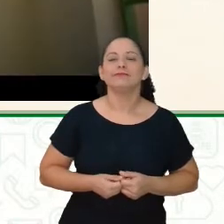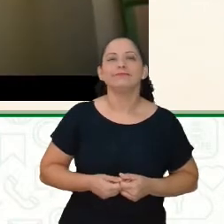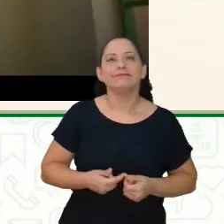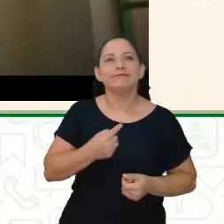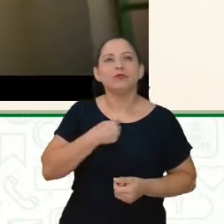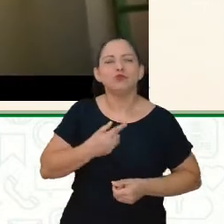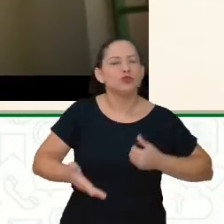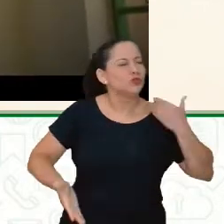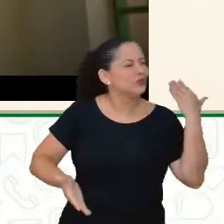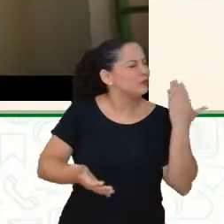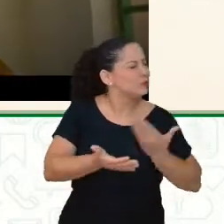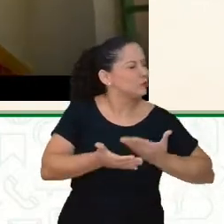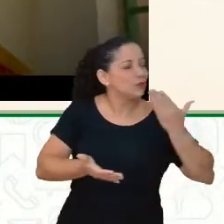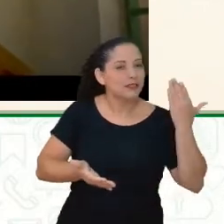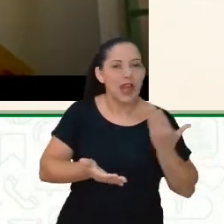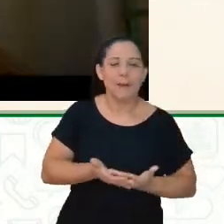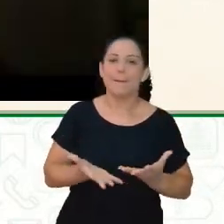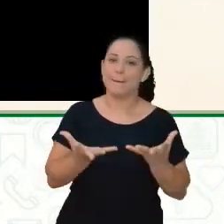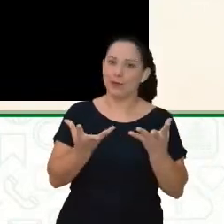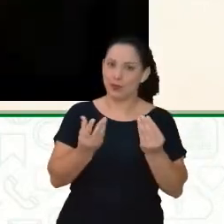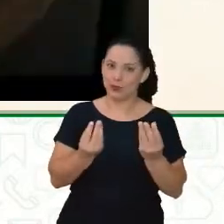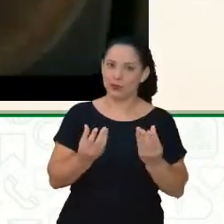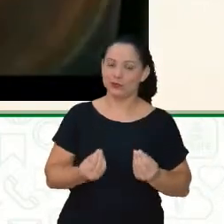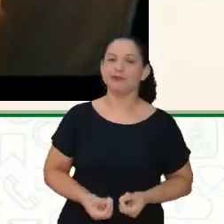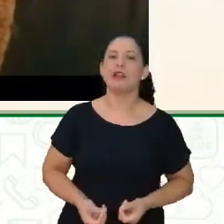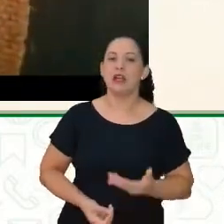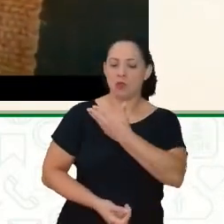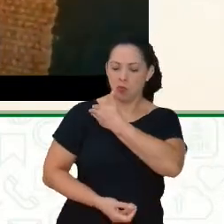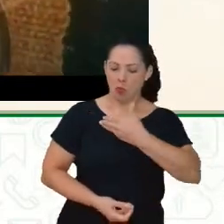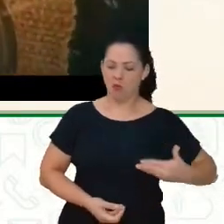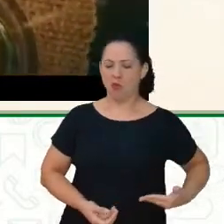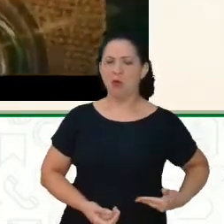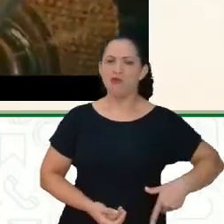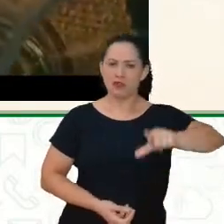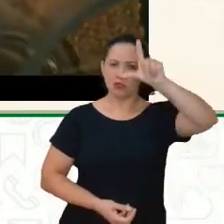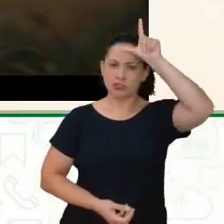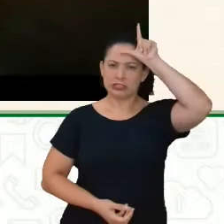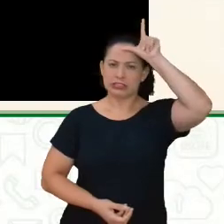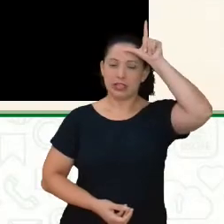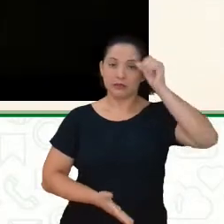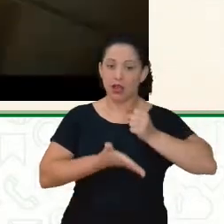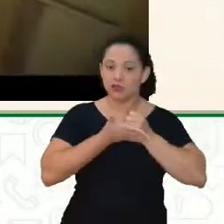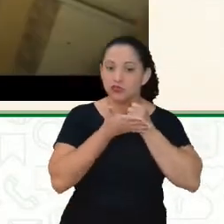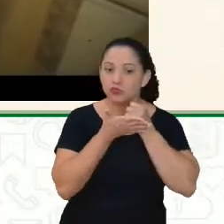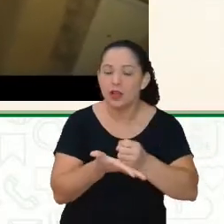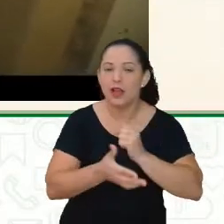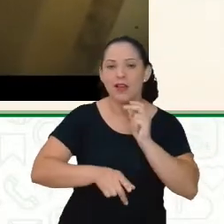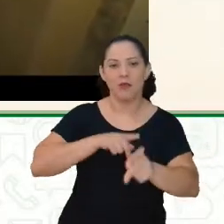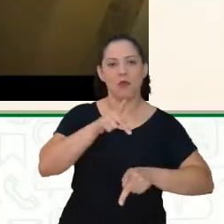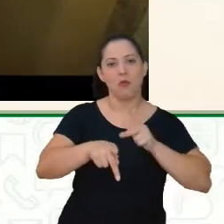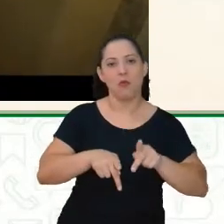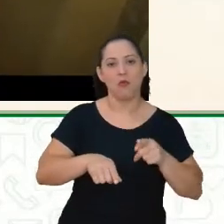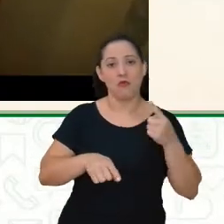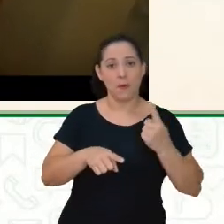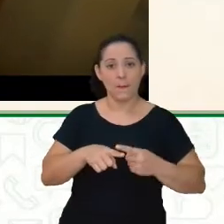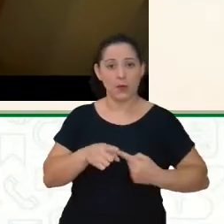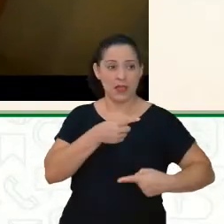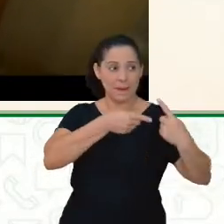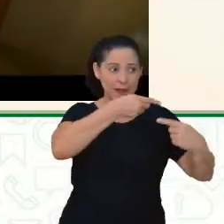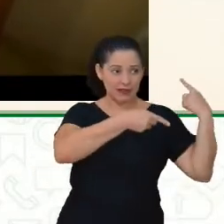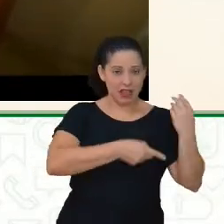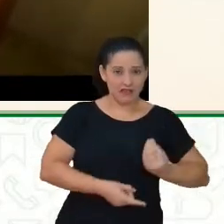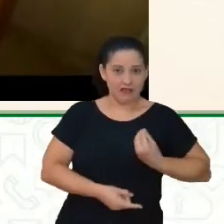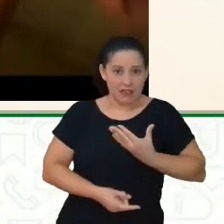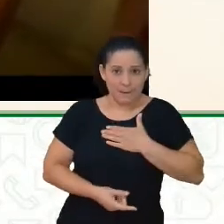Eu ia estudar muito para ser um governante, para trazer para o povo o que eu não